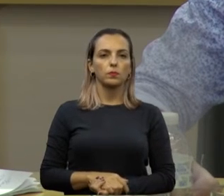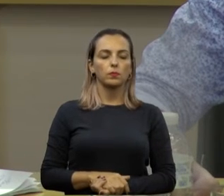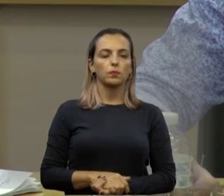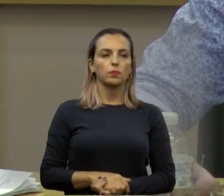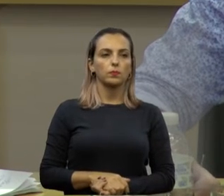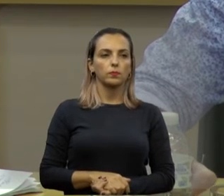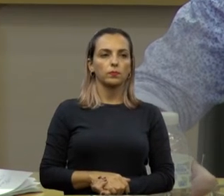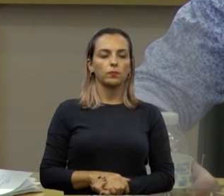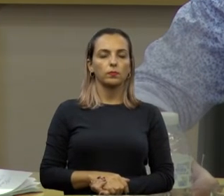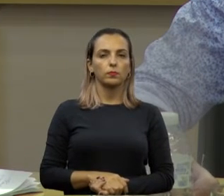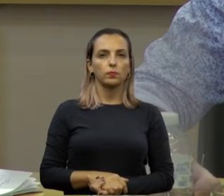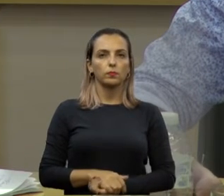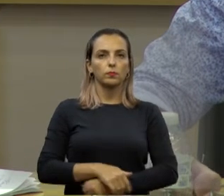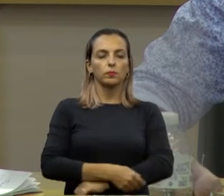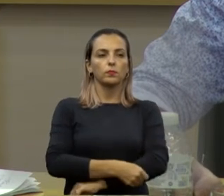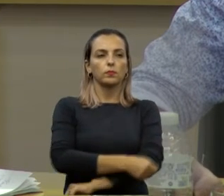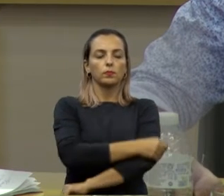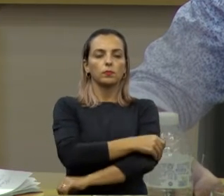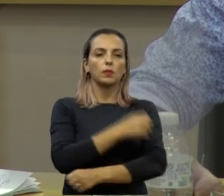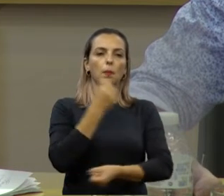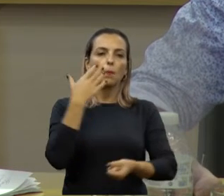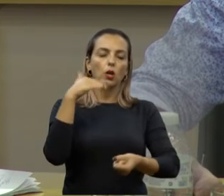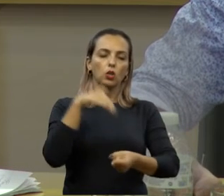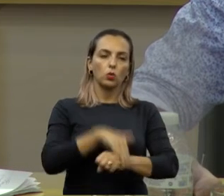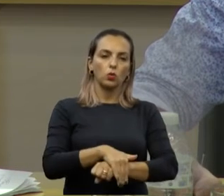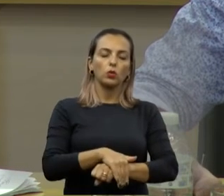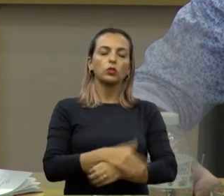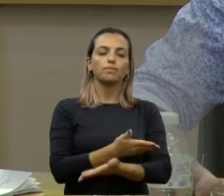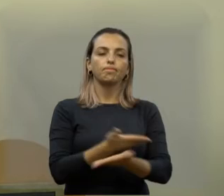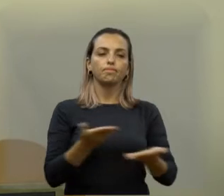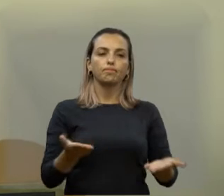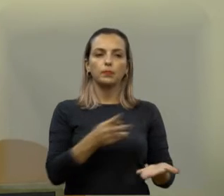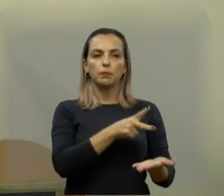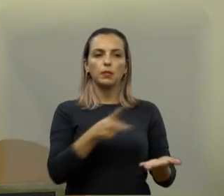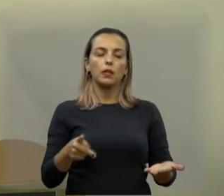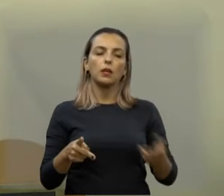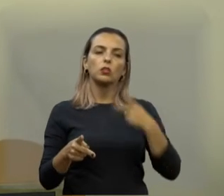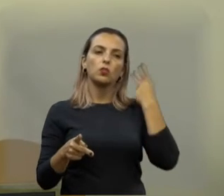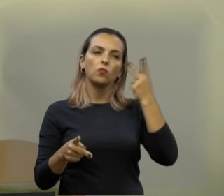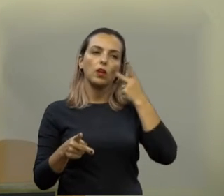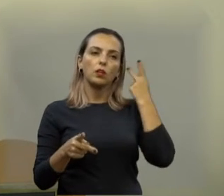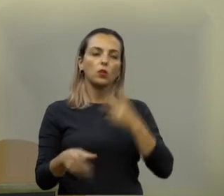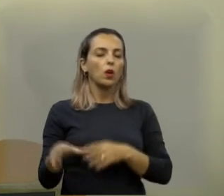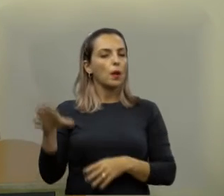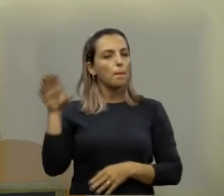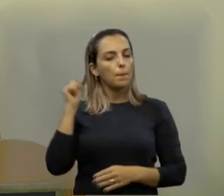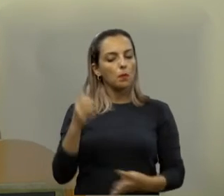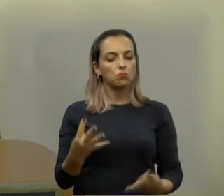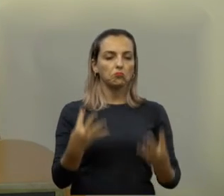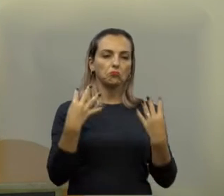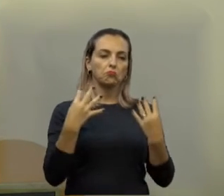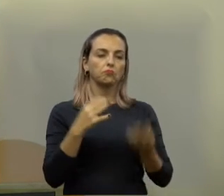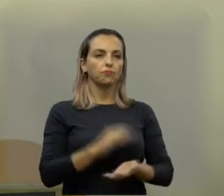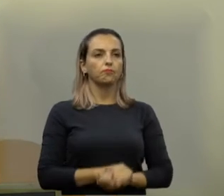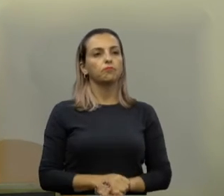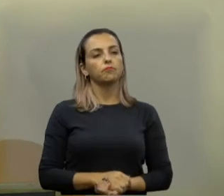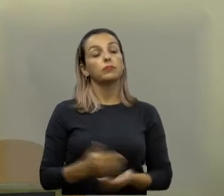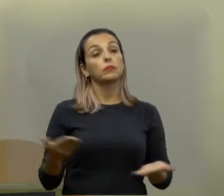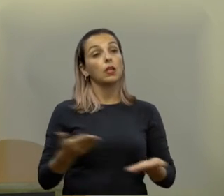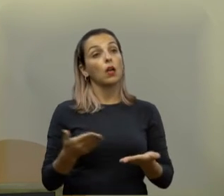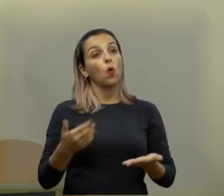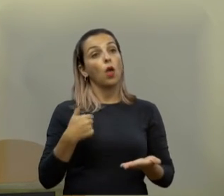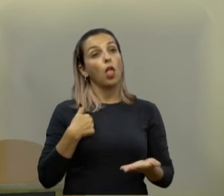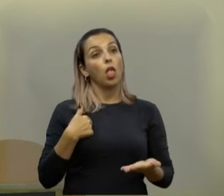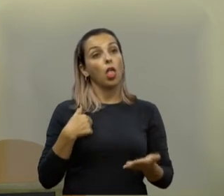Oi boa noite senhor presidente e nobres vereadores que nos ouve nos assistir nesse primeiro momento